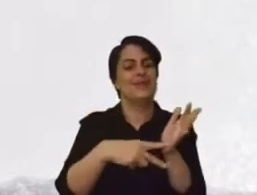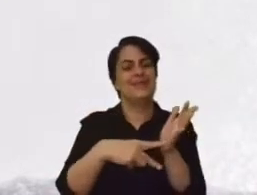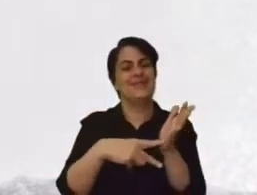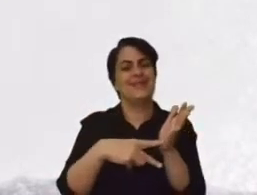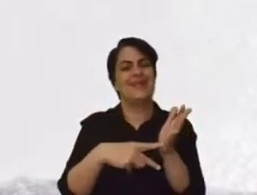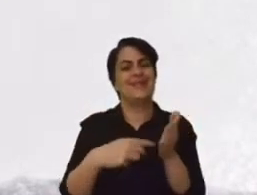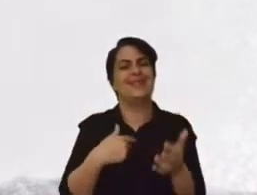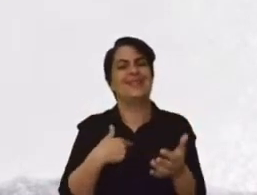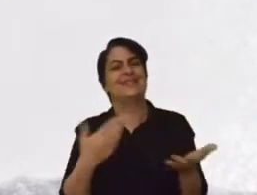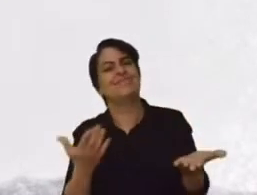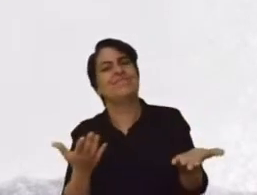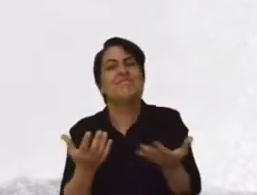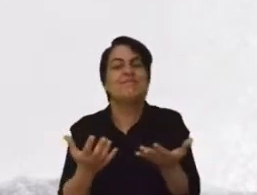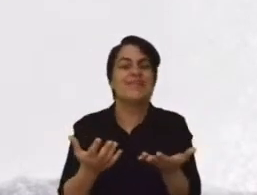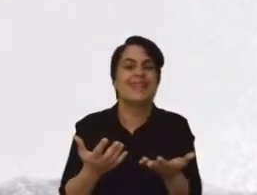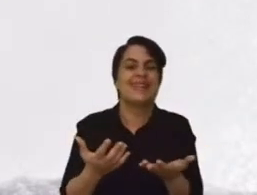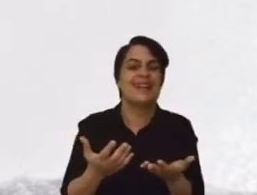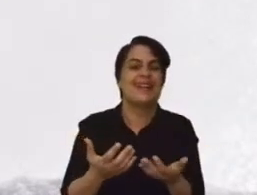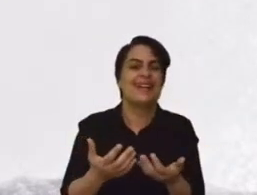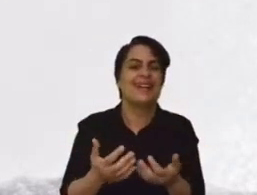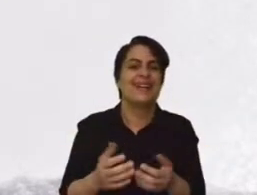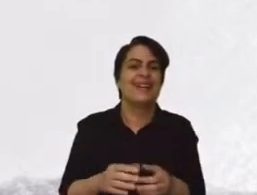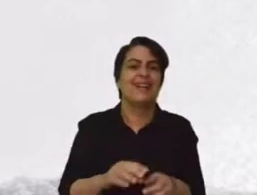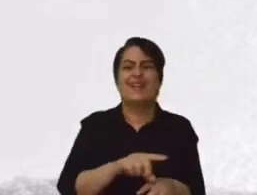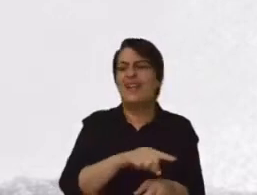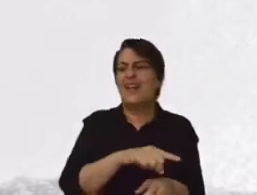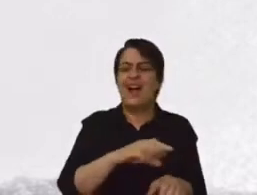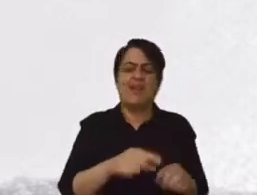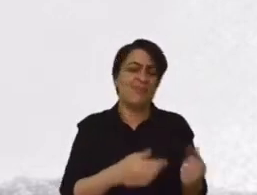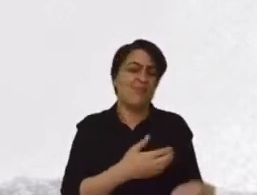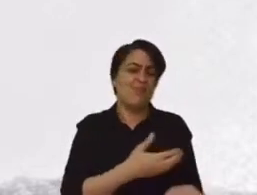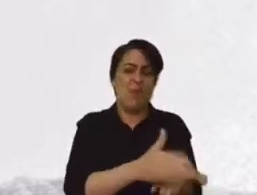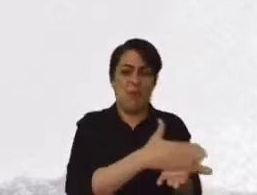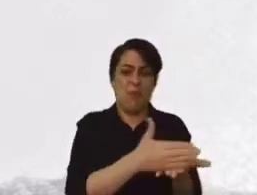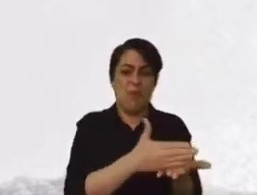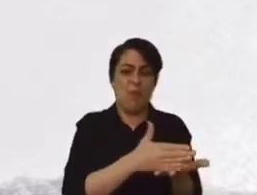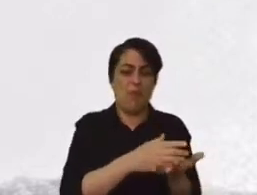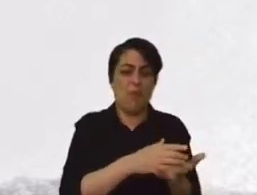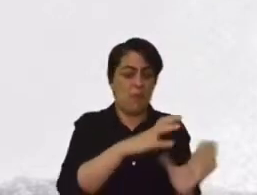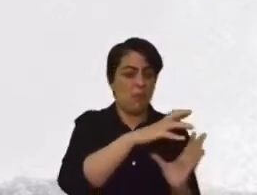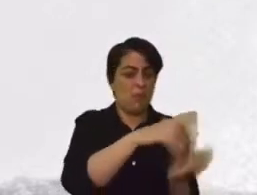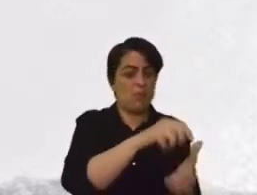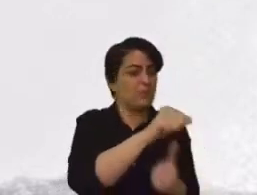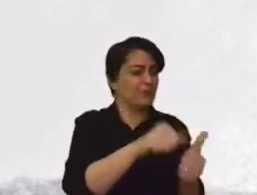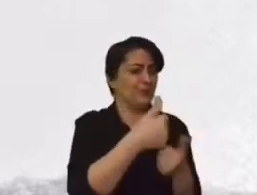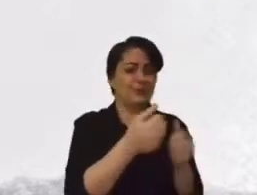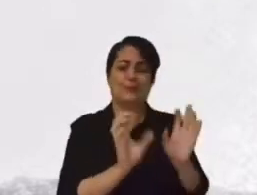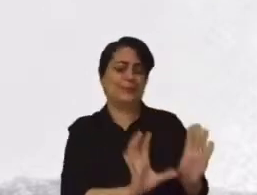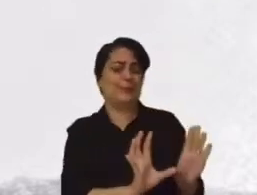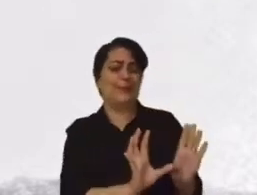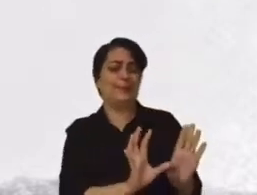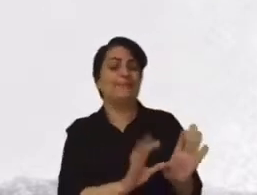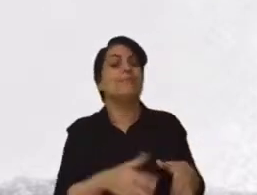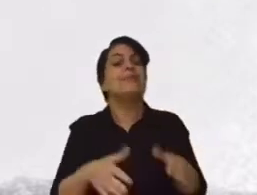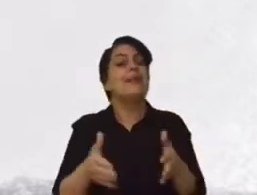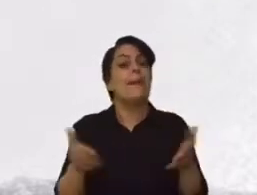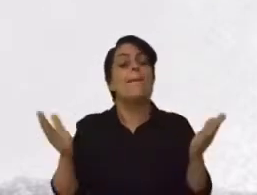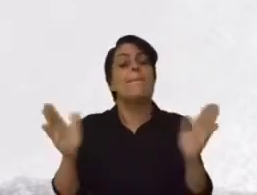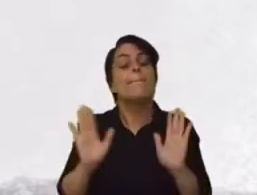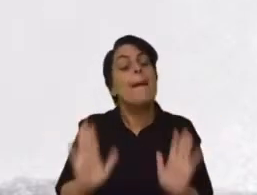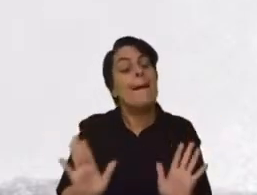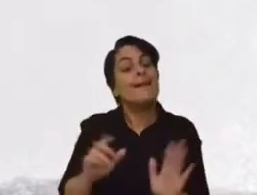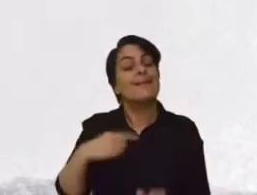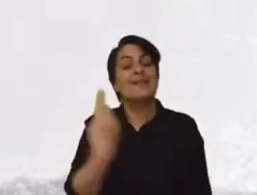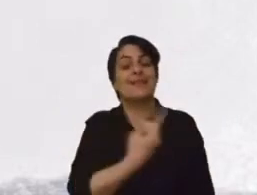viu, Carminha? Exatamente. Não quer mudança nenhuma, quer que o mundo fique assim, está achando que o presidente Lula vai se eleger, vai manter o imposto sindical,